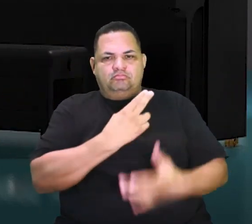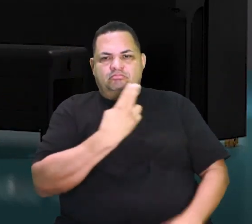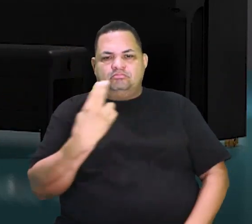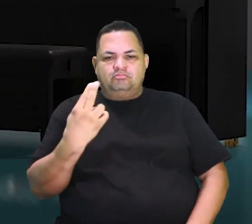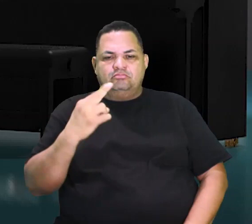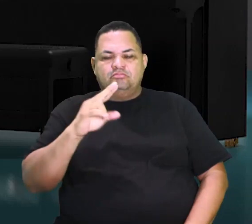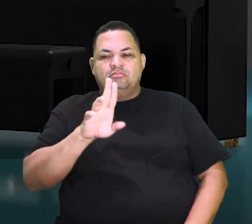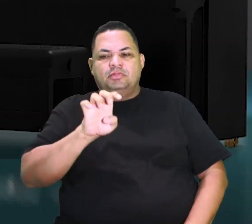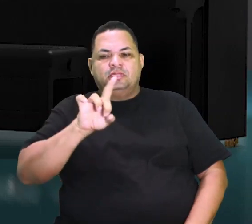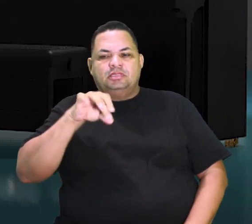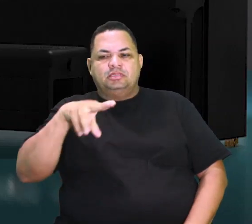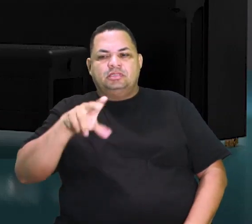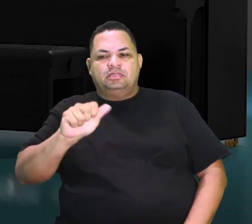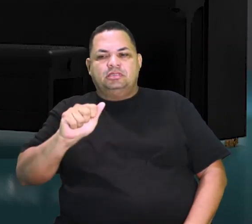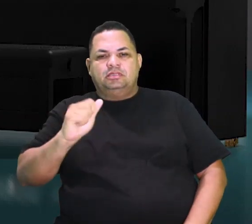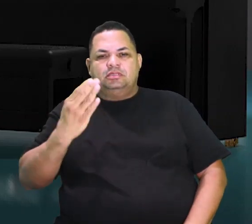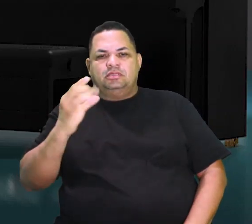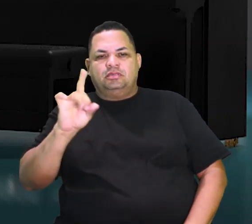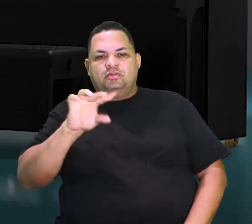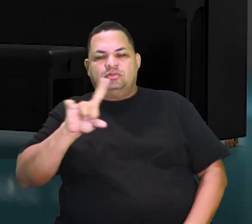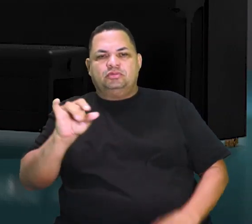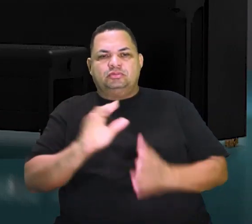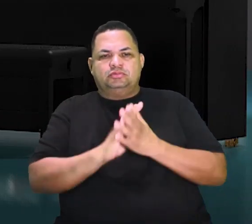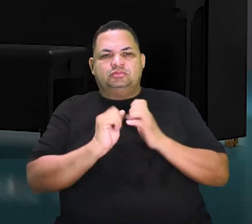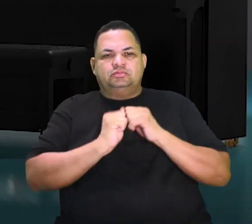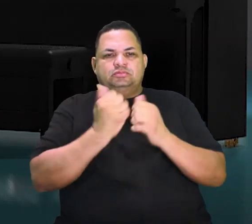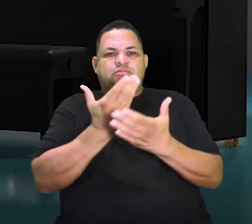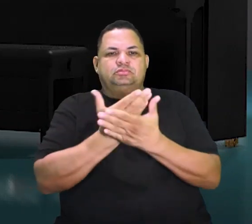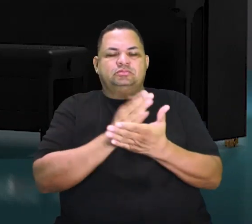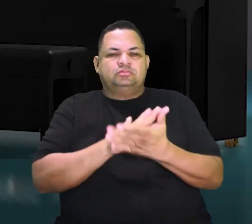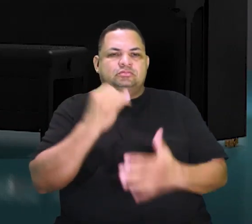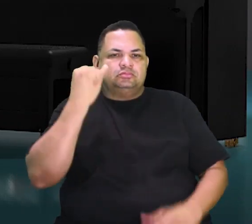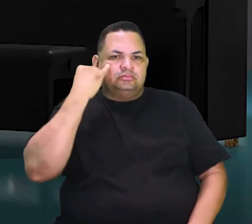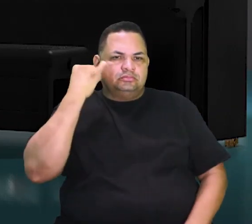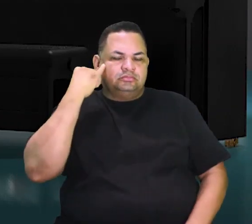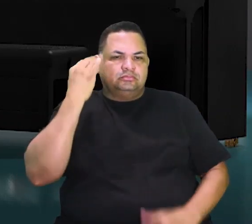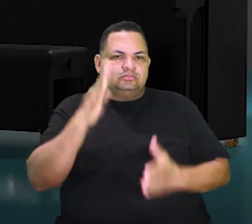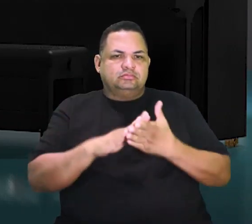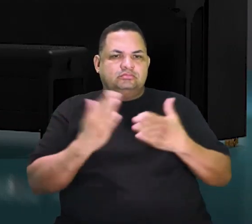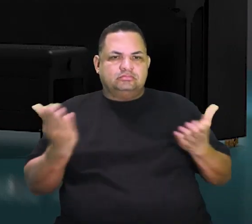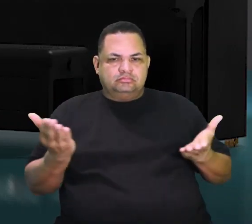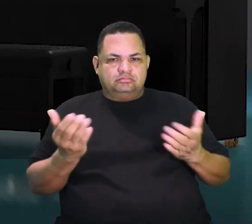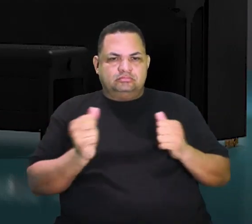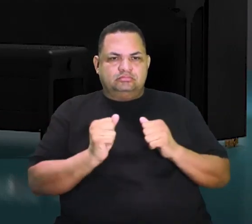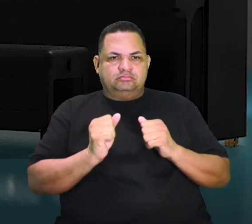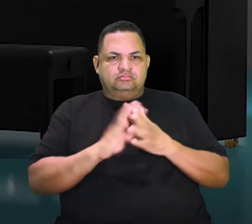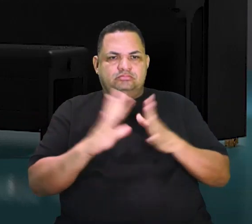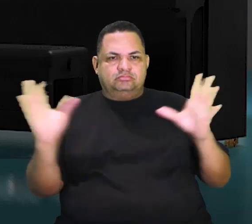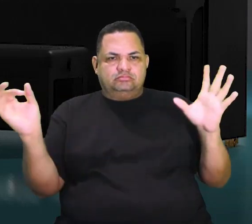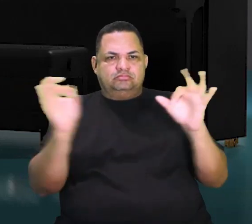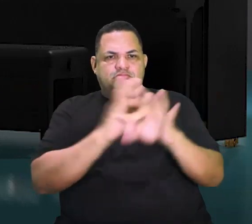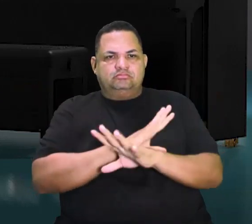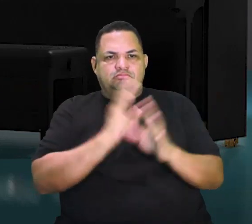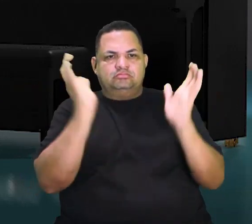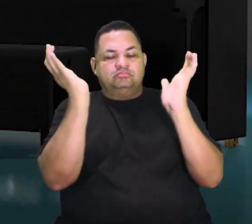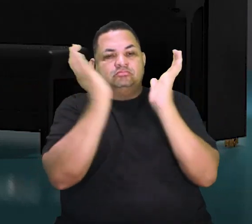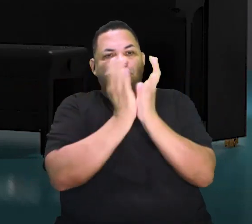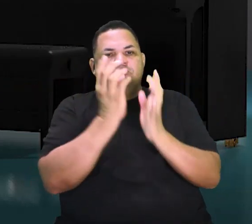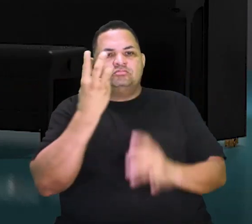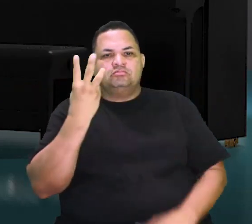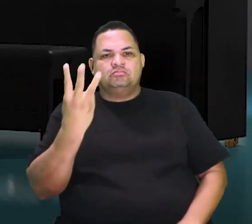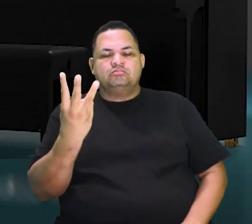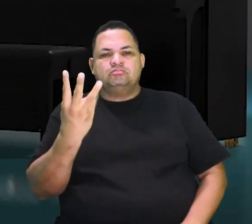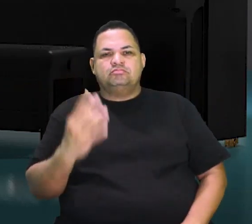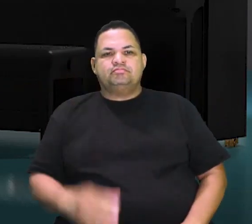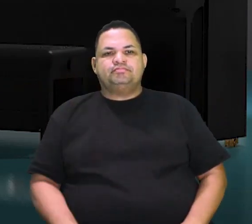da Cruz, junto com o nosso intérprete Sâmio, estaremos concluindo essa unidade